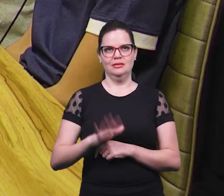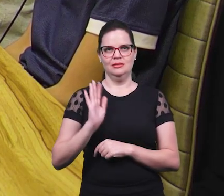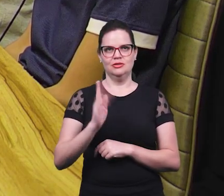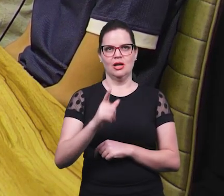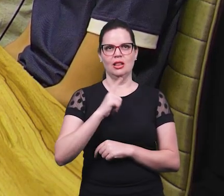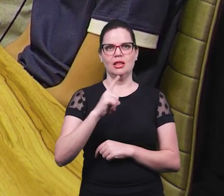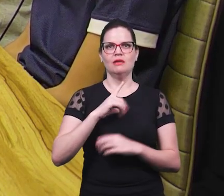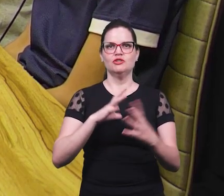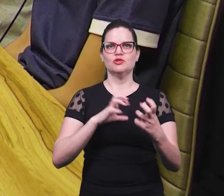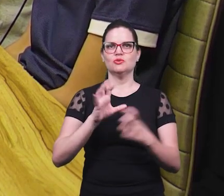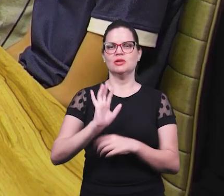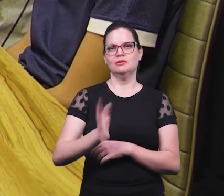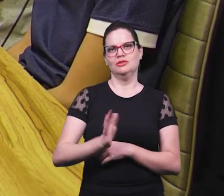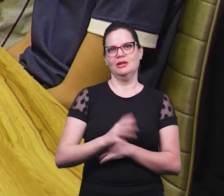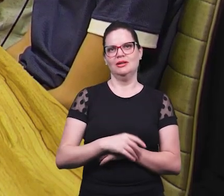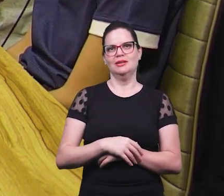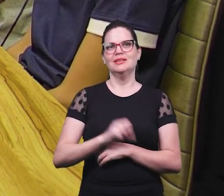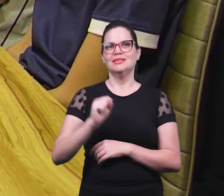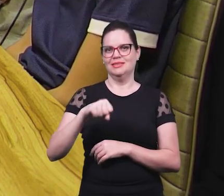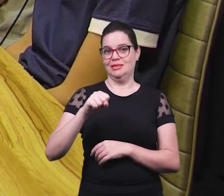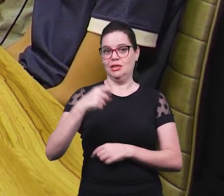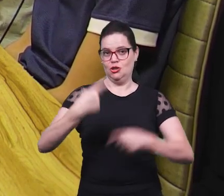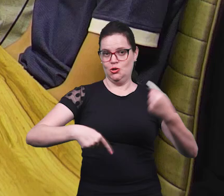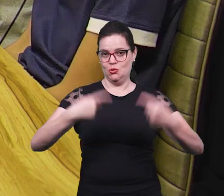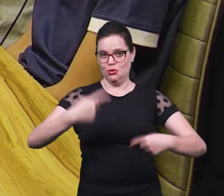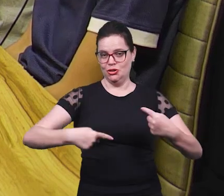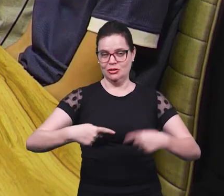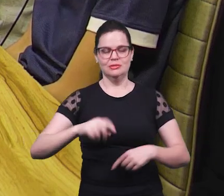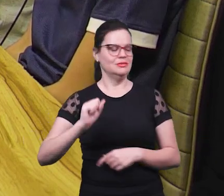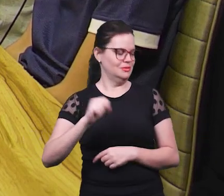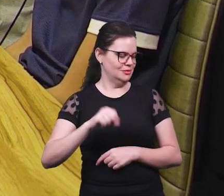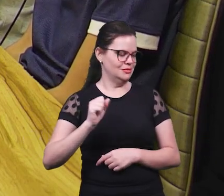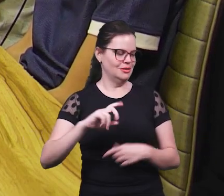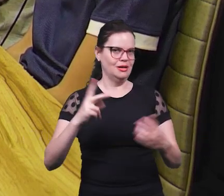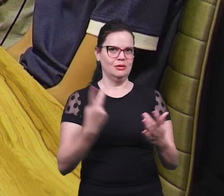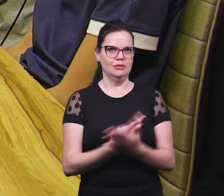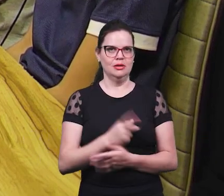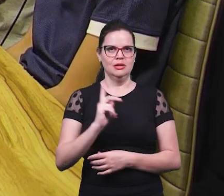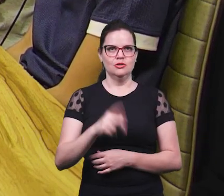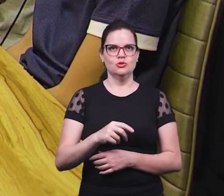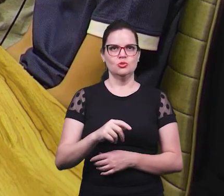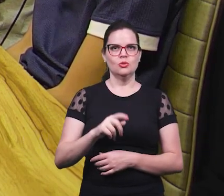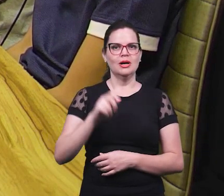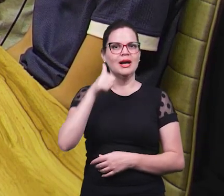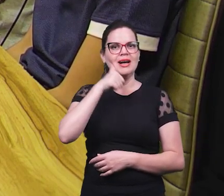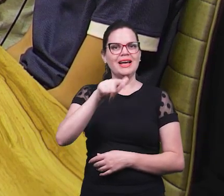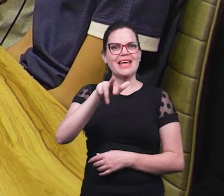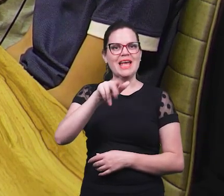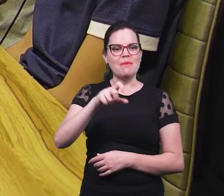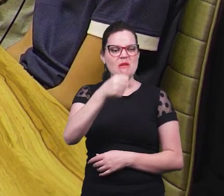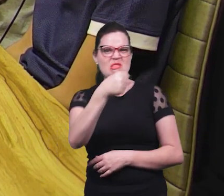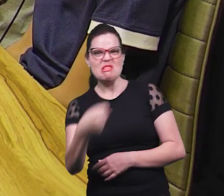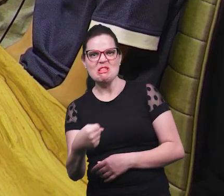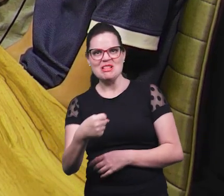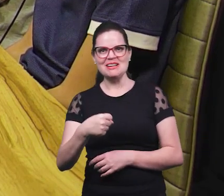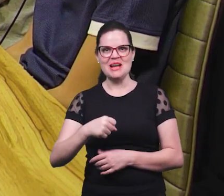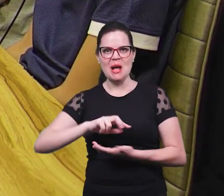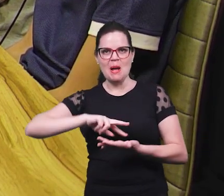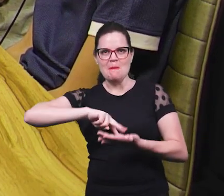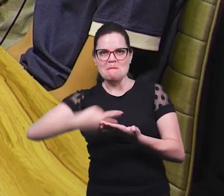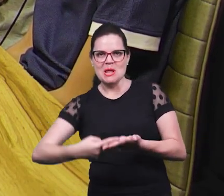discussão? Como é que foi? Às vezes até Às vezes acontece. Às vezes teve acontece. briga, você puxou o cabelo da sua irmã, rolou no chão,